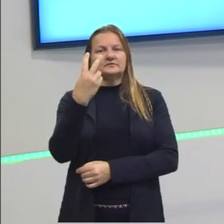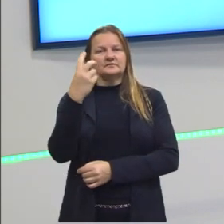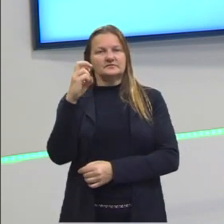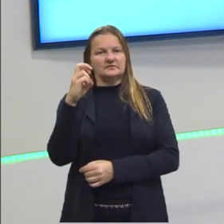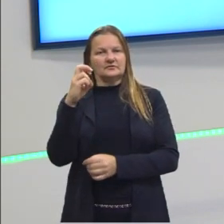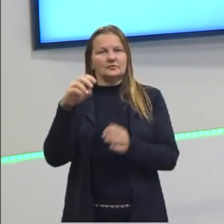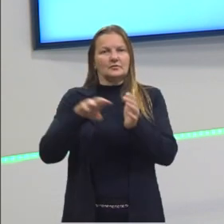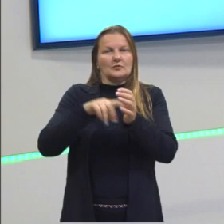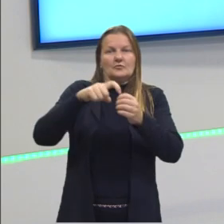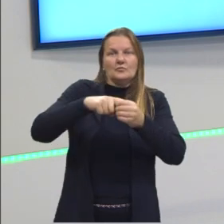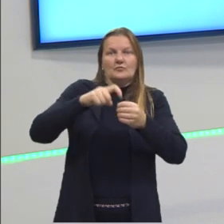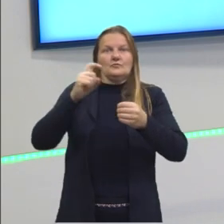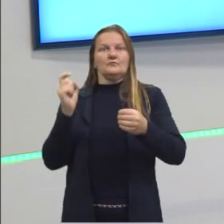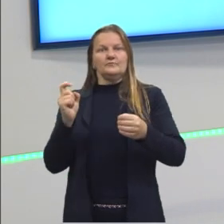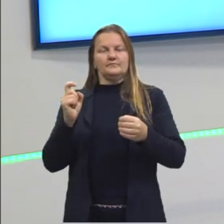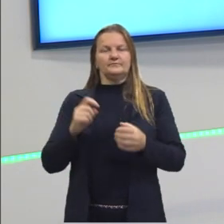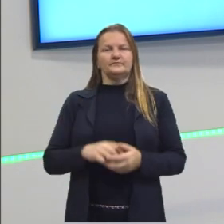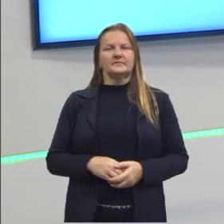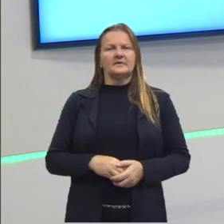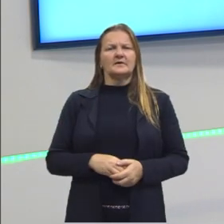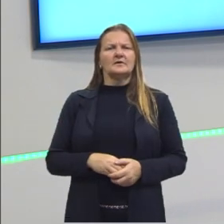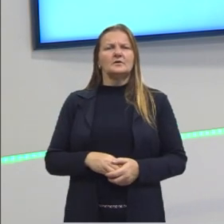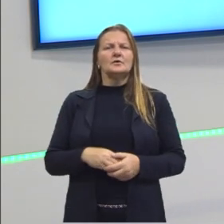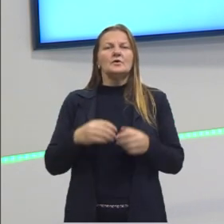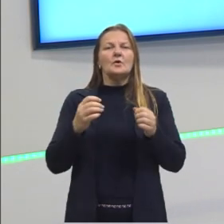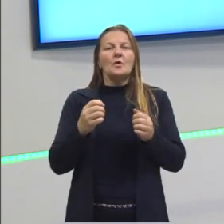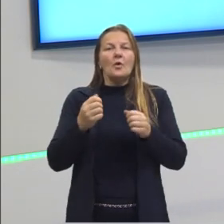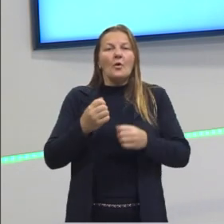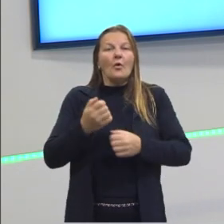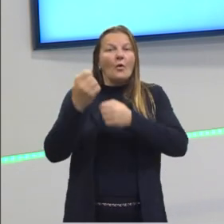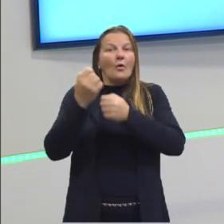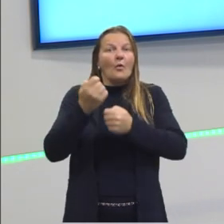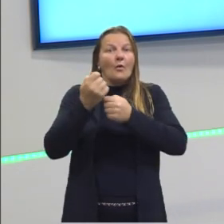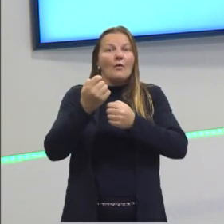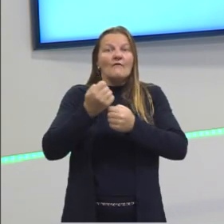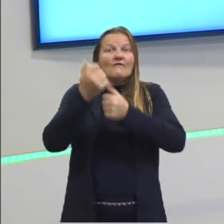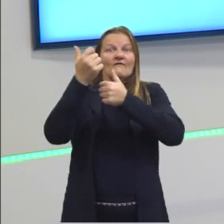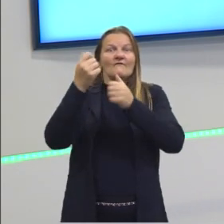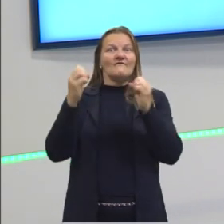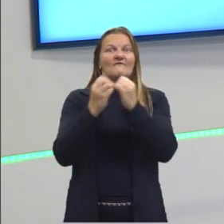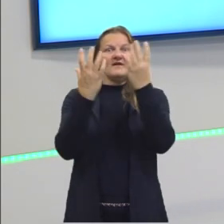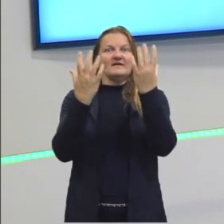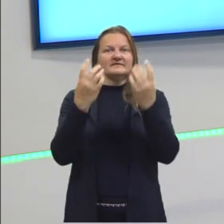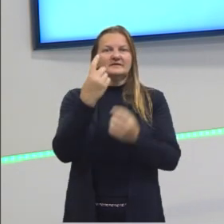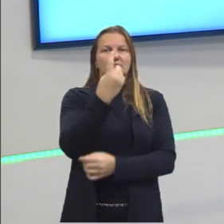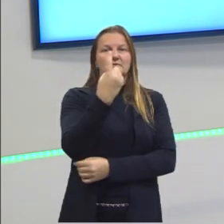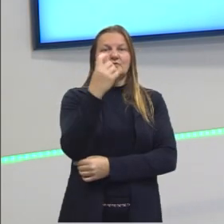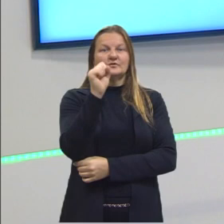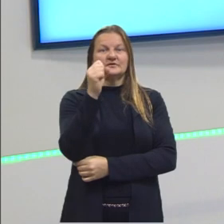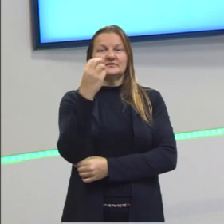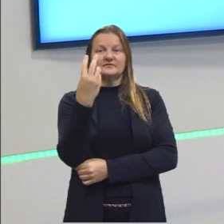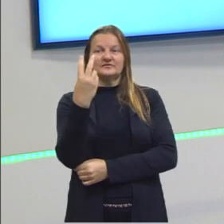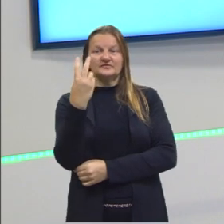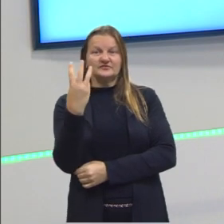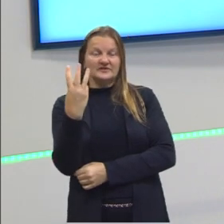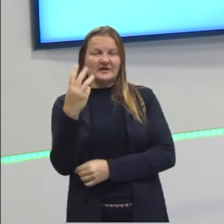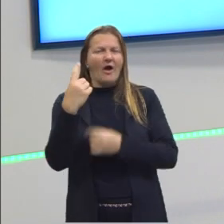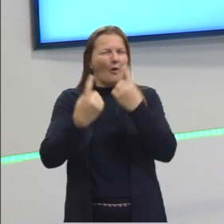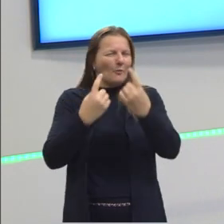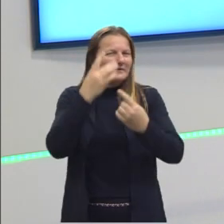Independência e tem gente que diz que a gente deveria comemorar o Bicentenário da Independência em 1823 tão